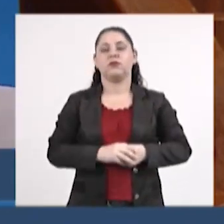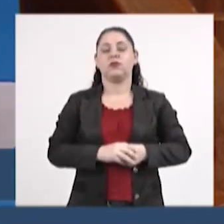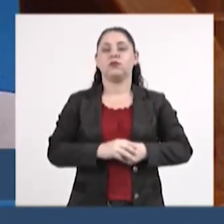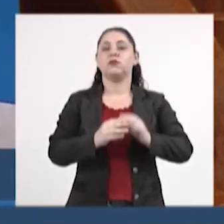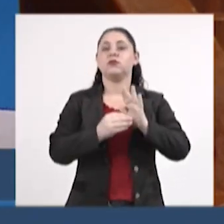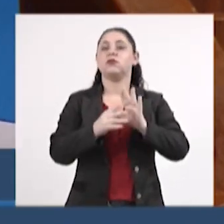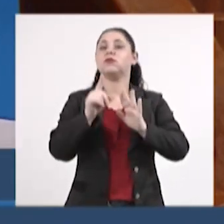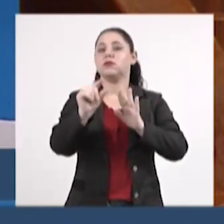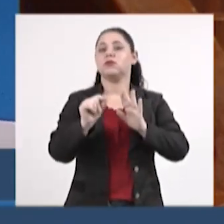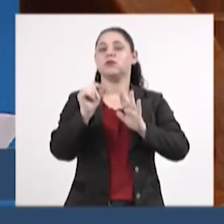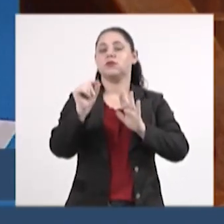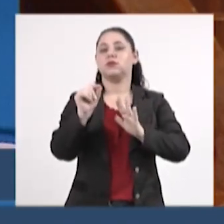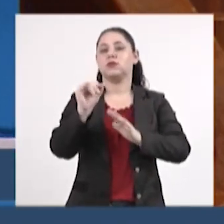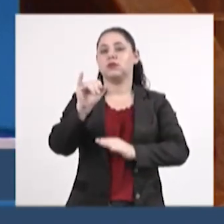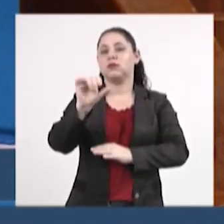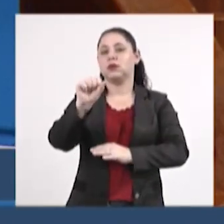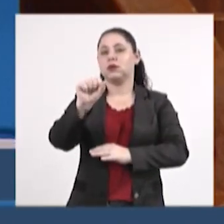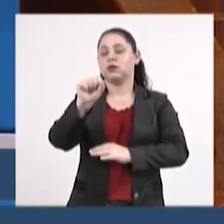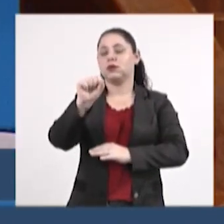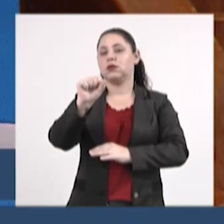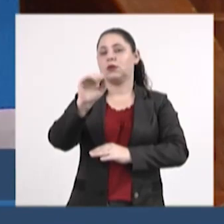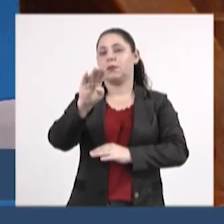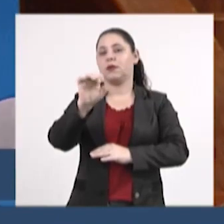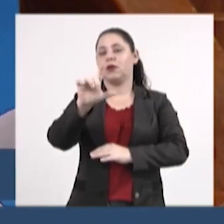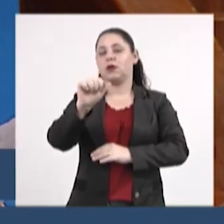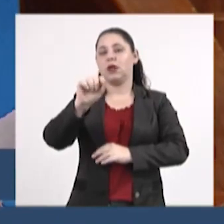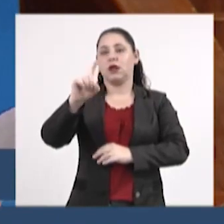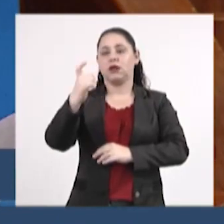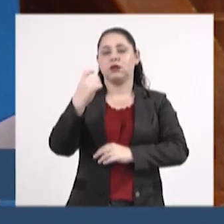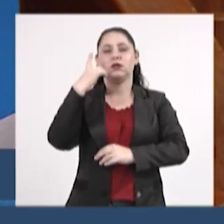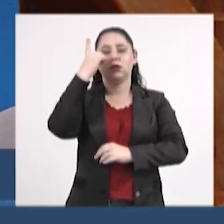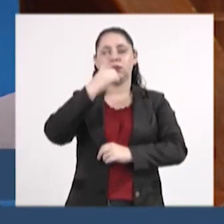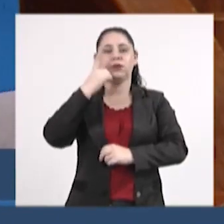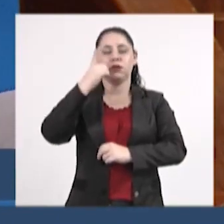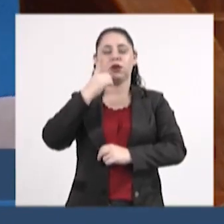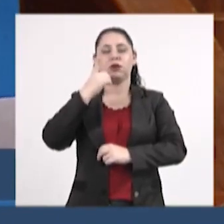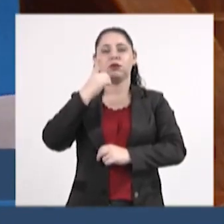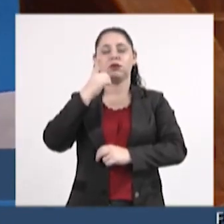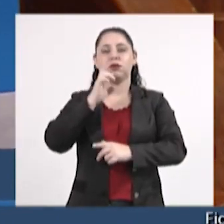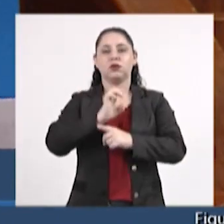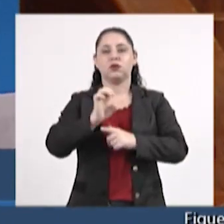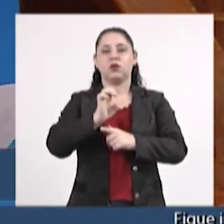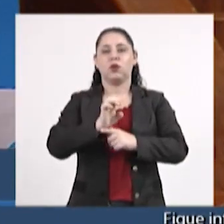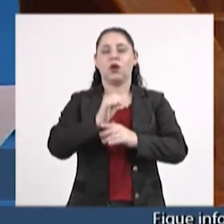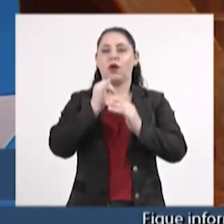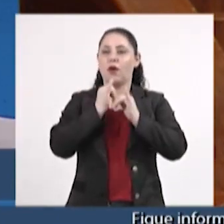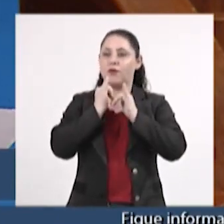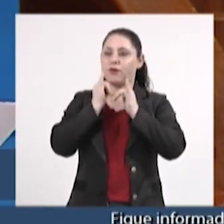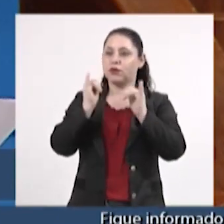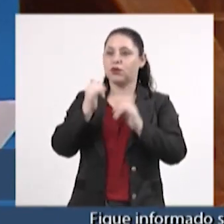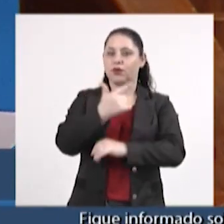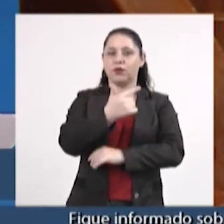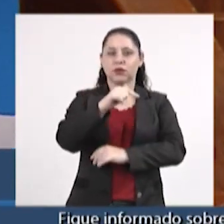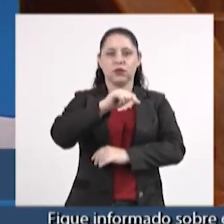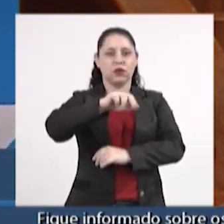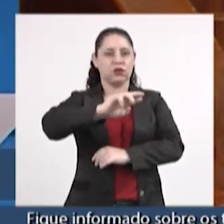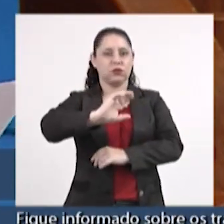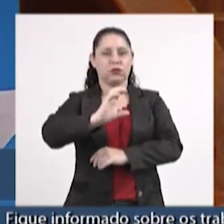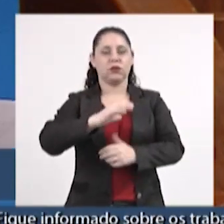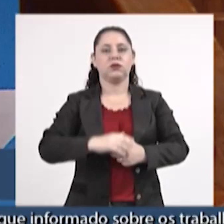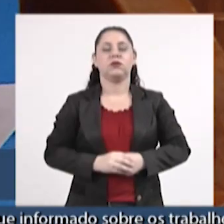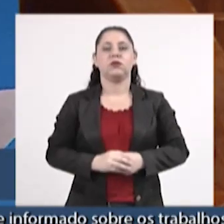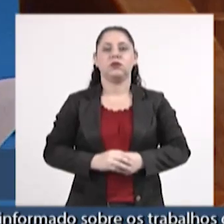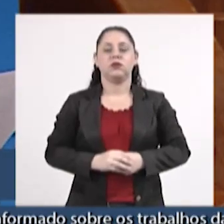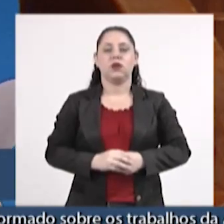menção ao caso da Isa Pena, ex-deputada estadual, que postou um aviso no dia 27 de março,